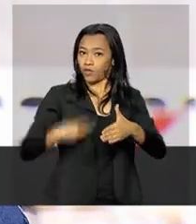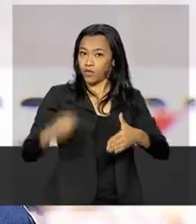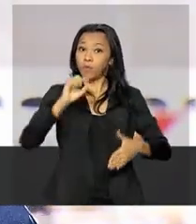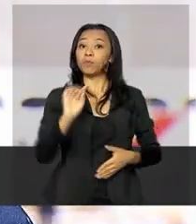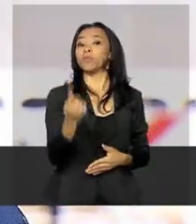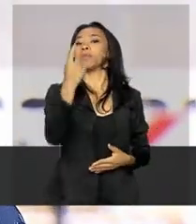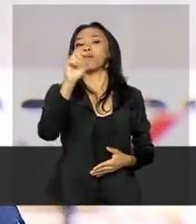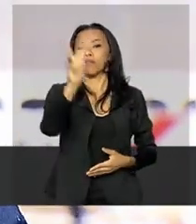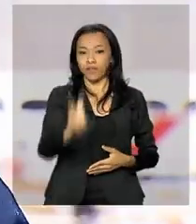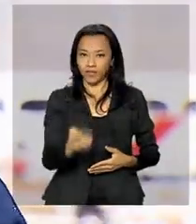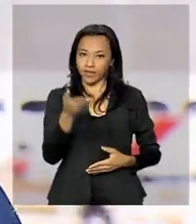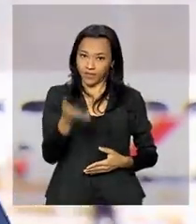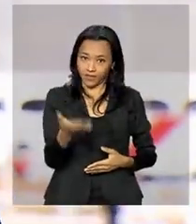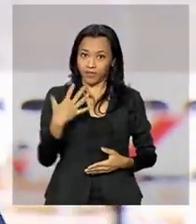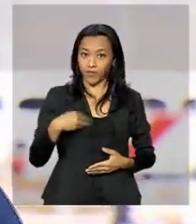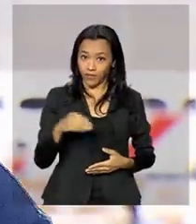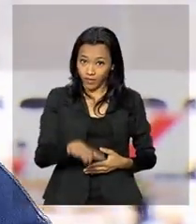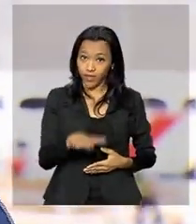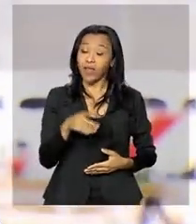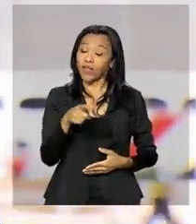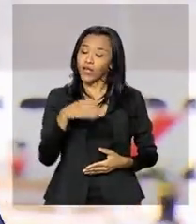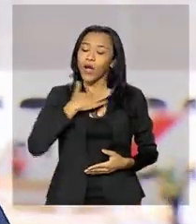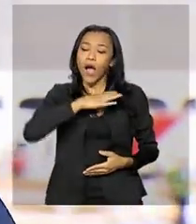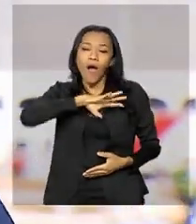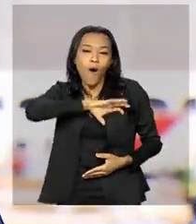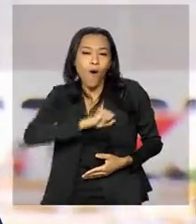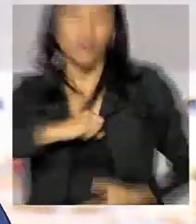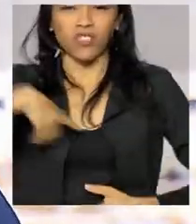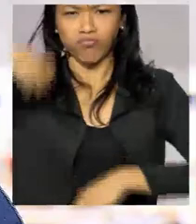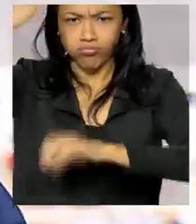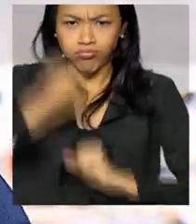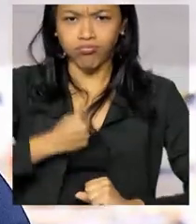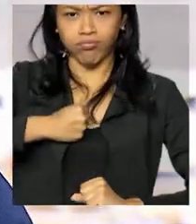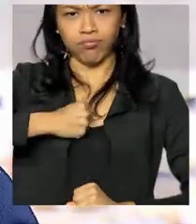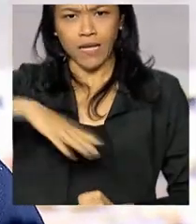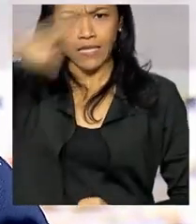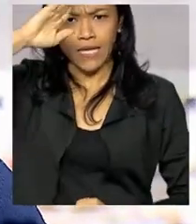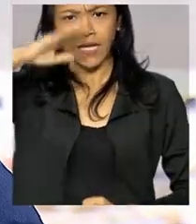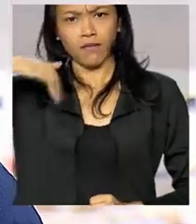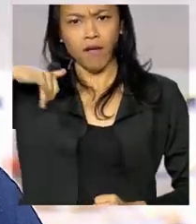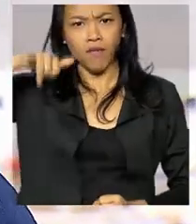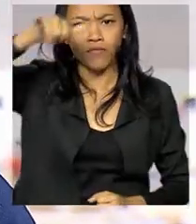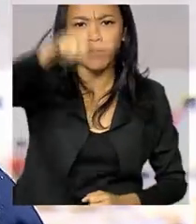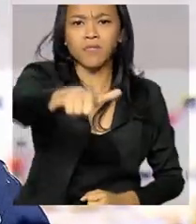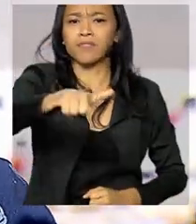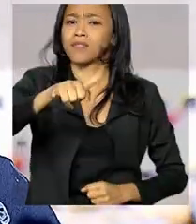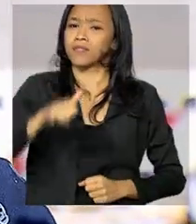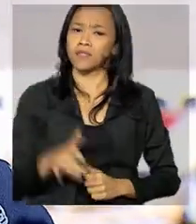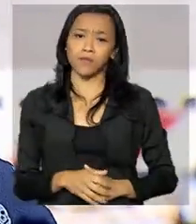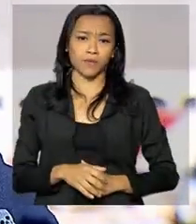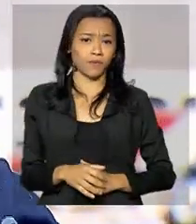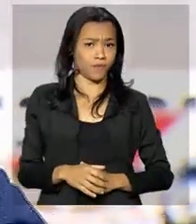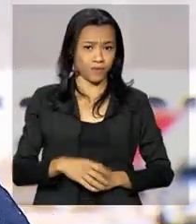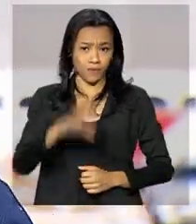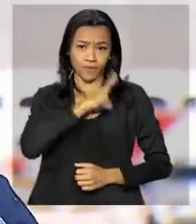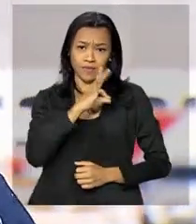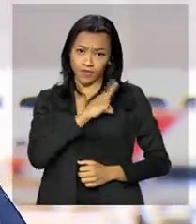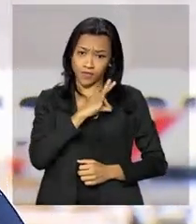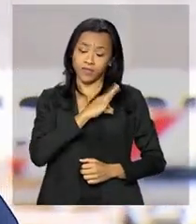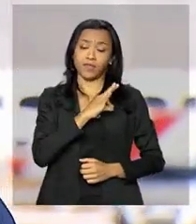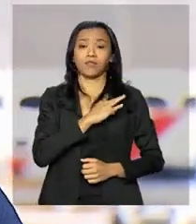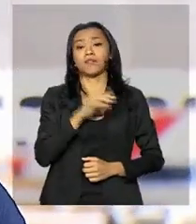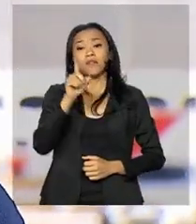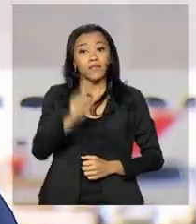vez, porque ele gosta muito do exército, dos aviões aí, do pessoal da polícia aí. E é uma